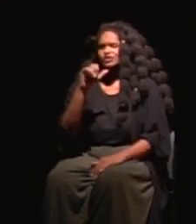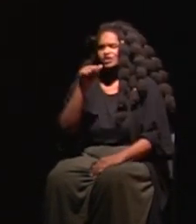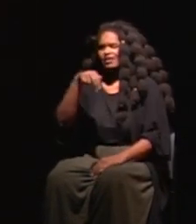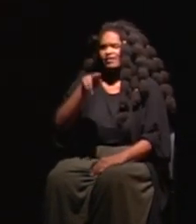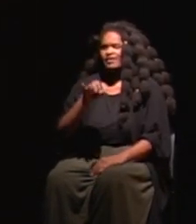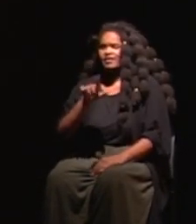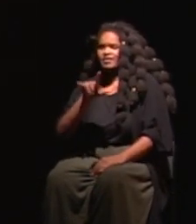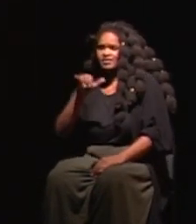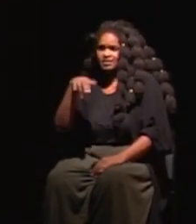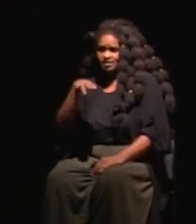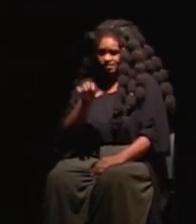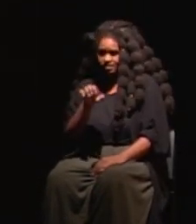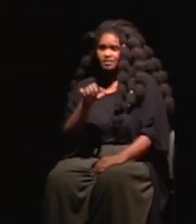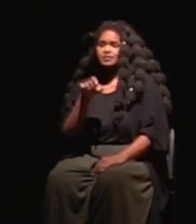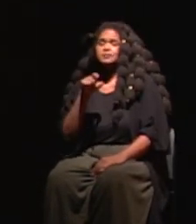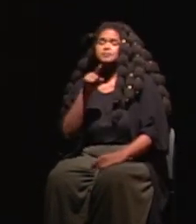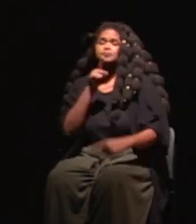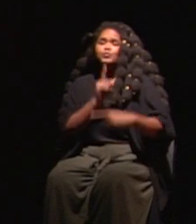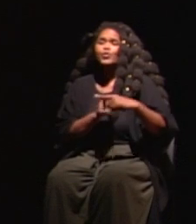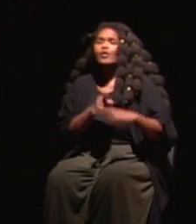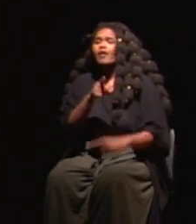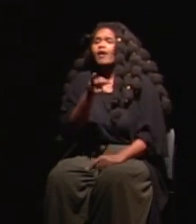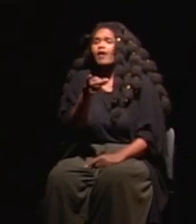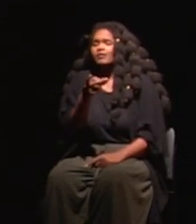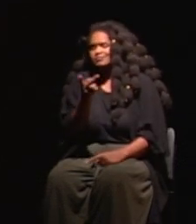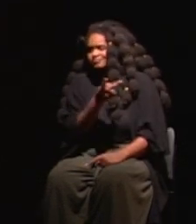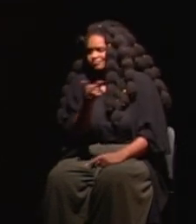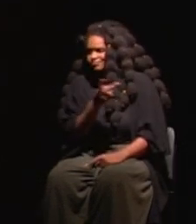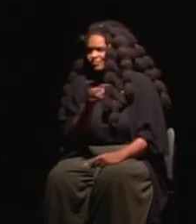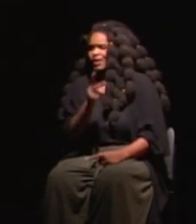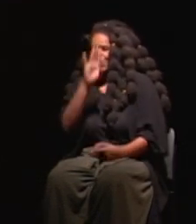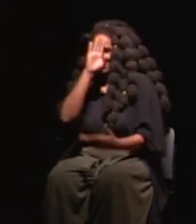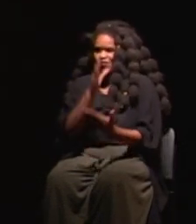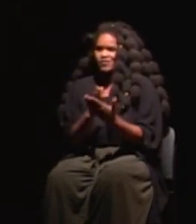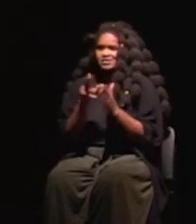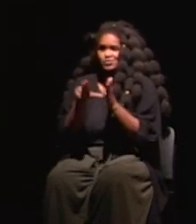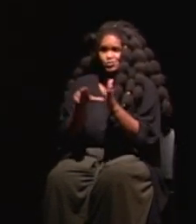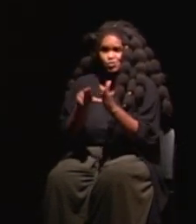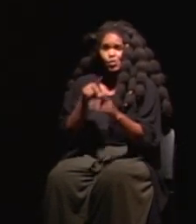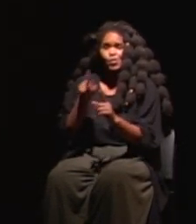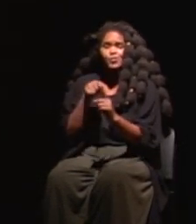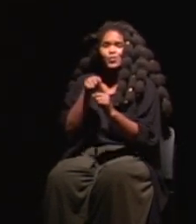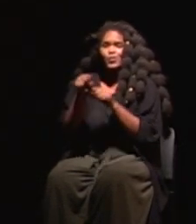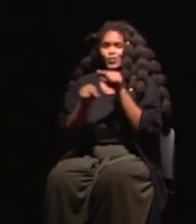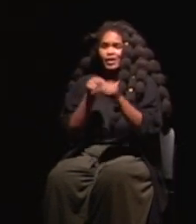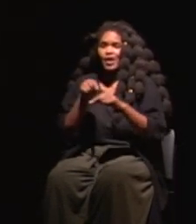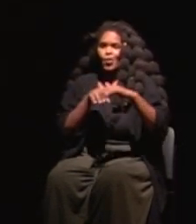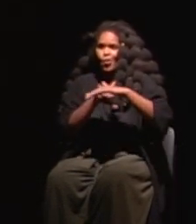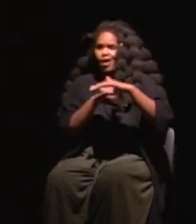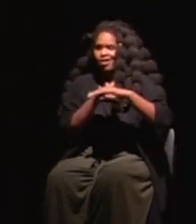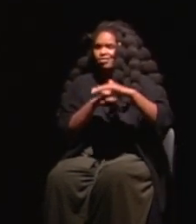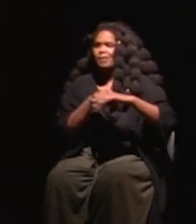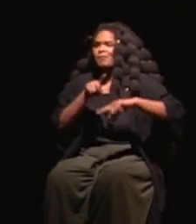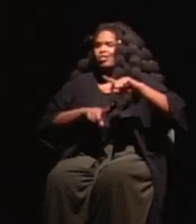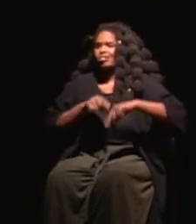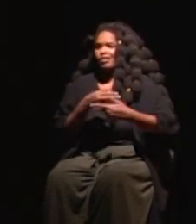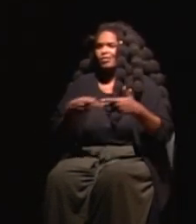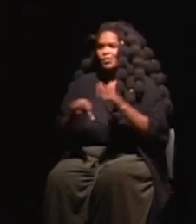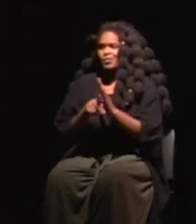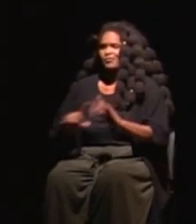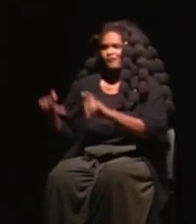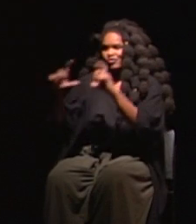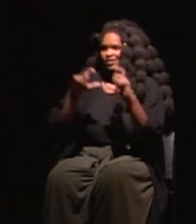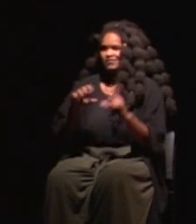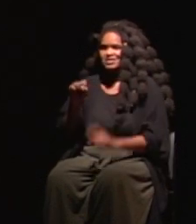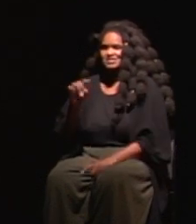Michelle, né, porque elas depositaram também sua confiança no Instituto para guardar o acervo da Stefania fotográfico e também o